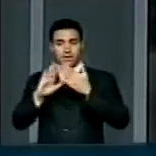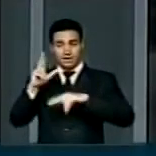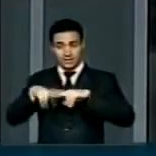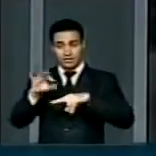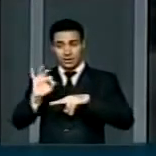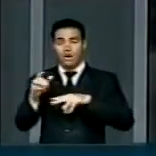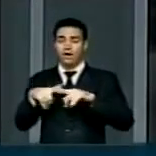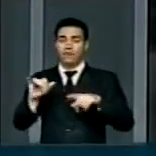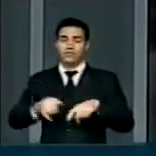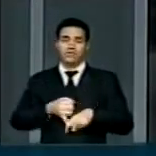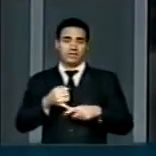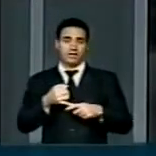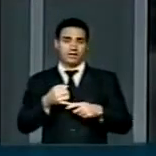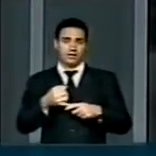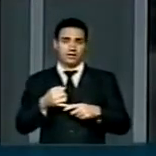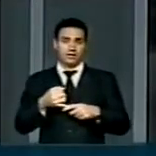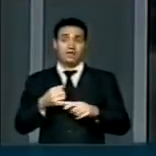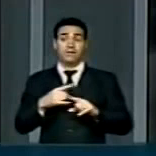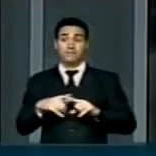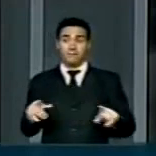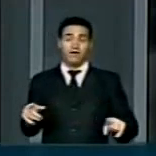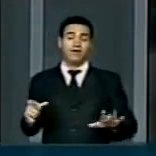lidam, muitas vezes,